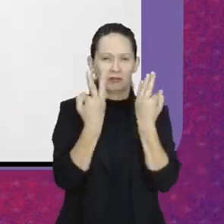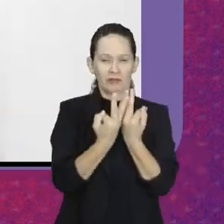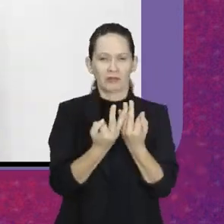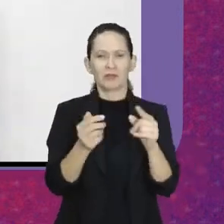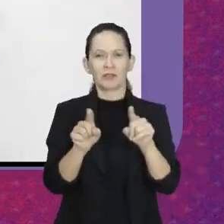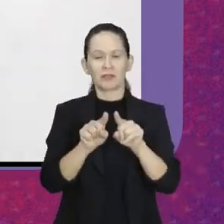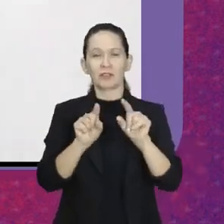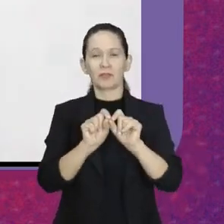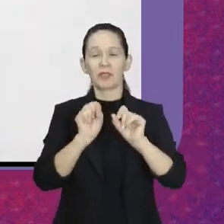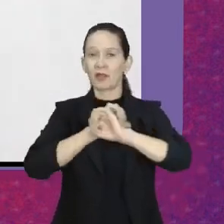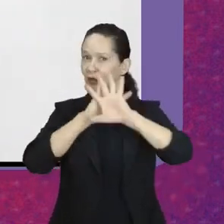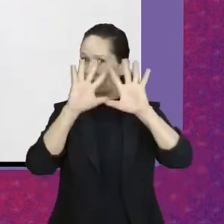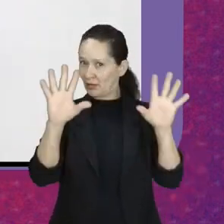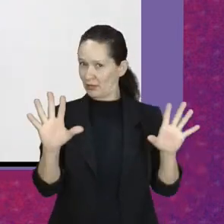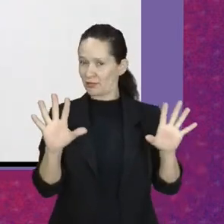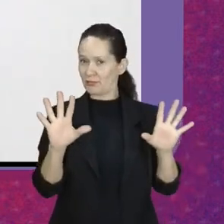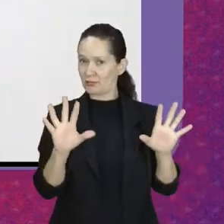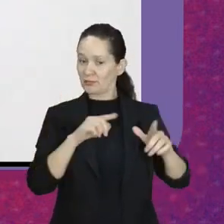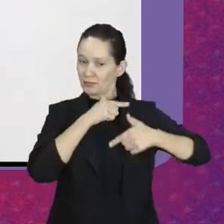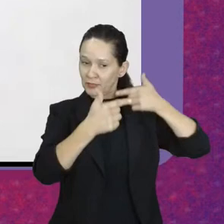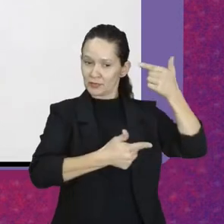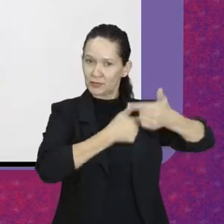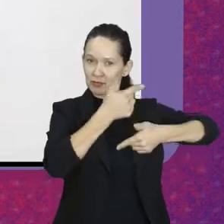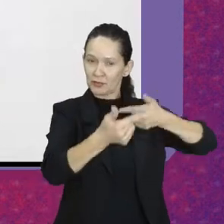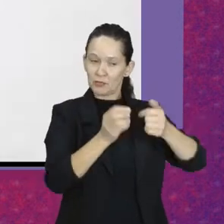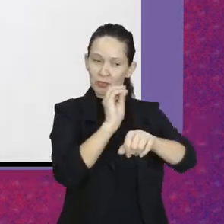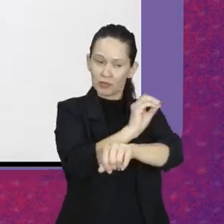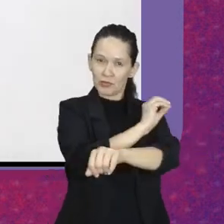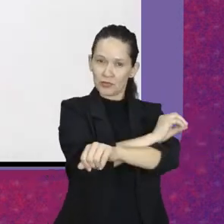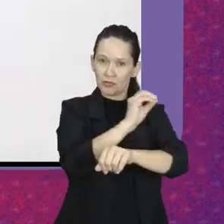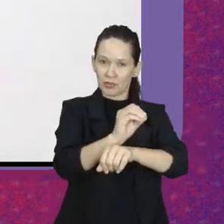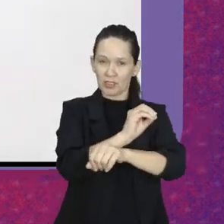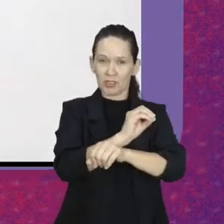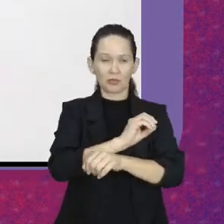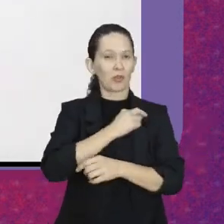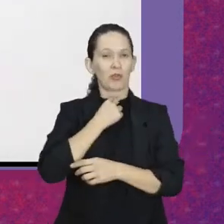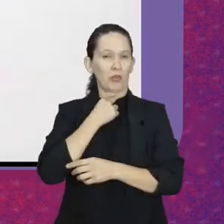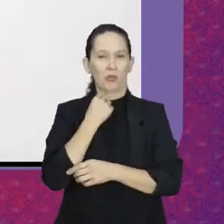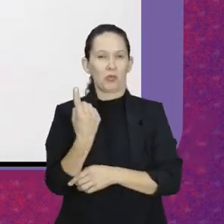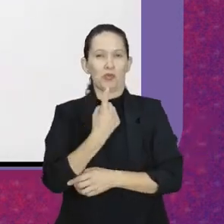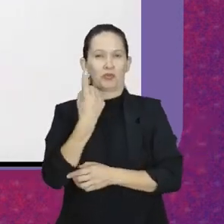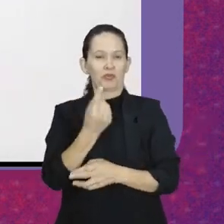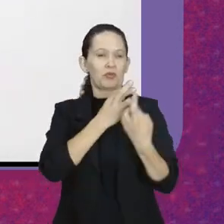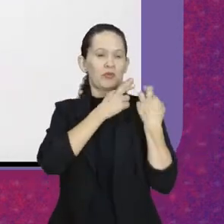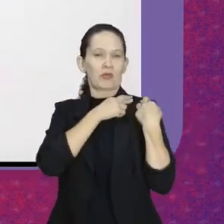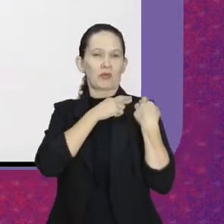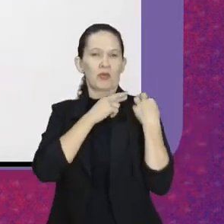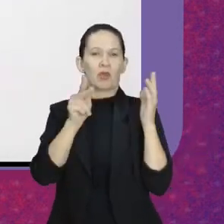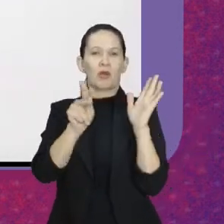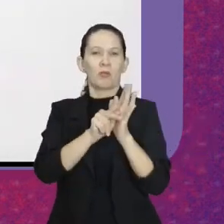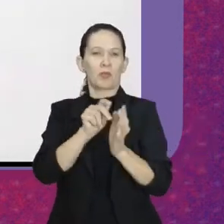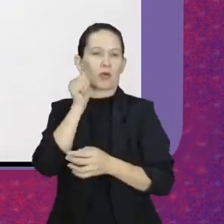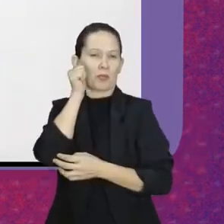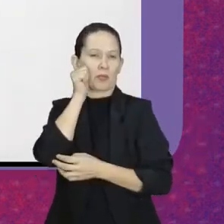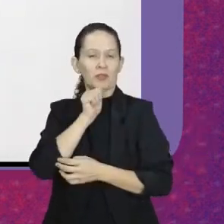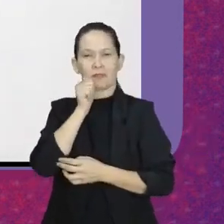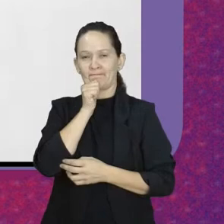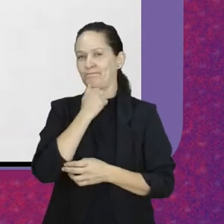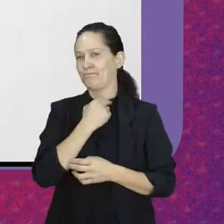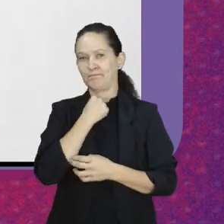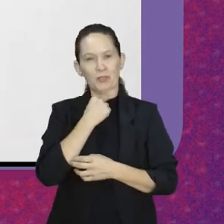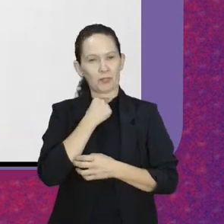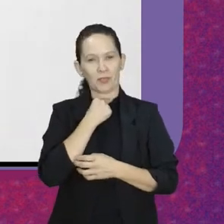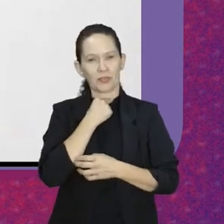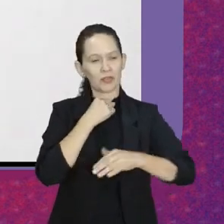deixar claro que o trabalho de cuidado não vai ficar recair sobre os ombros